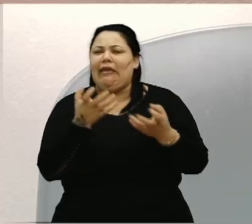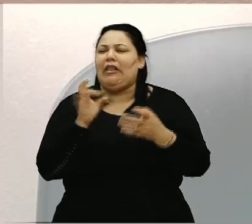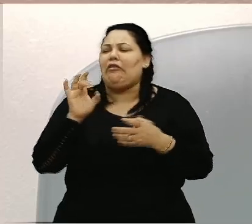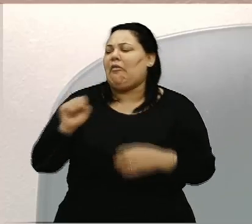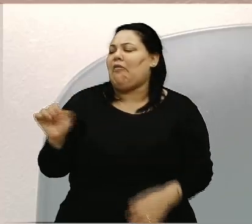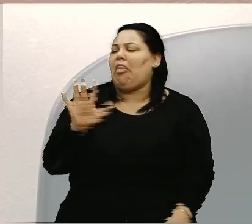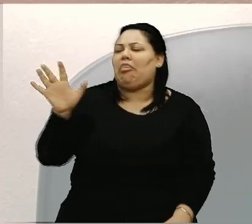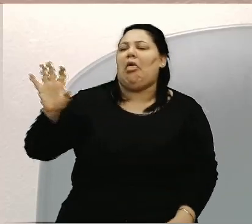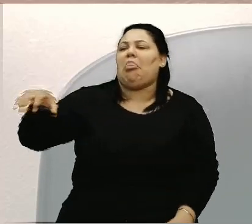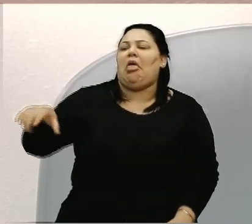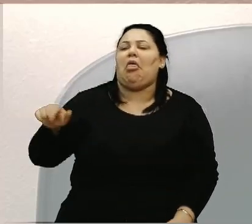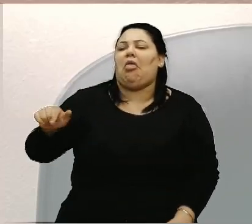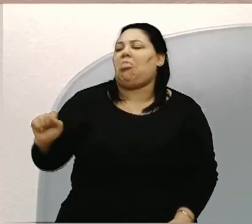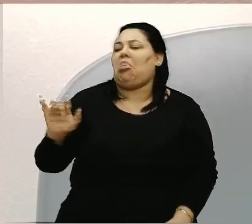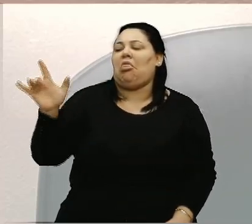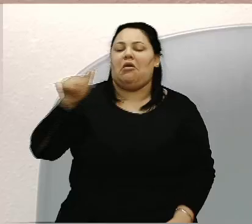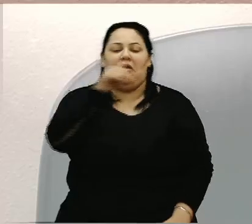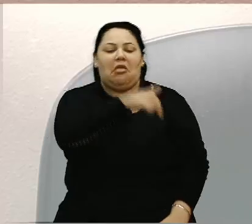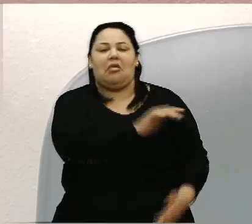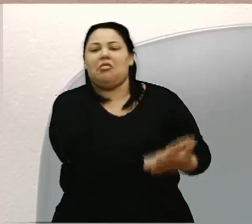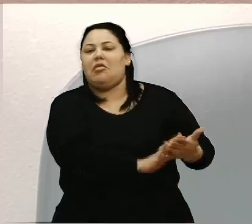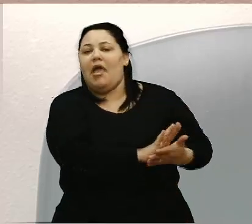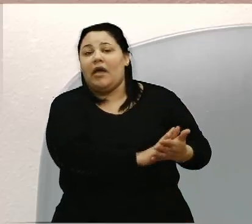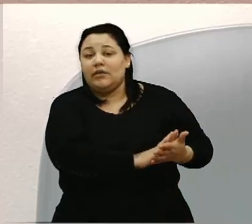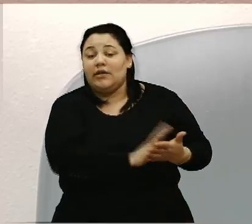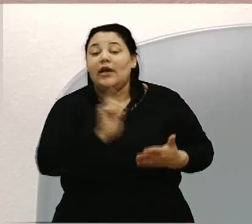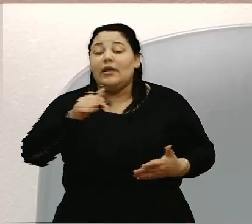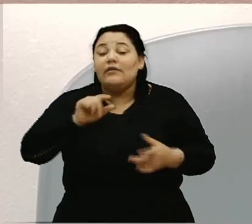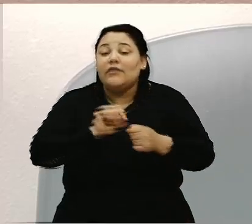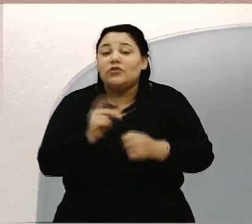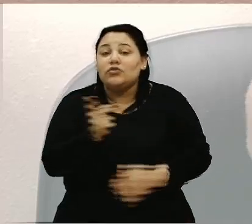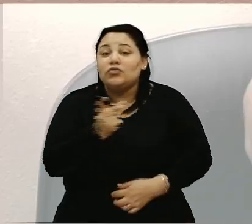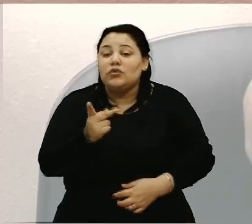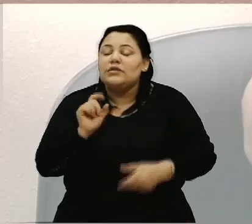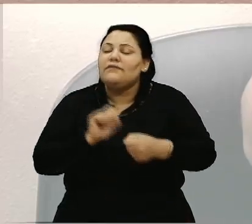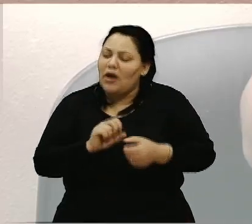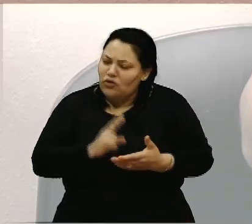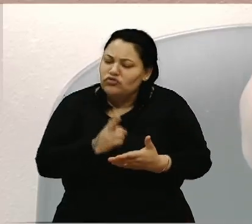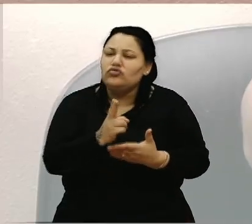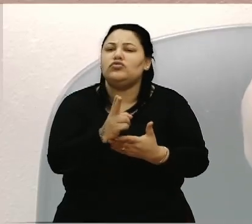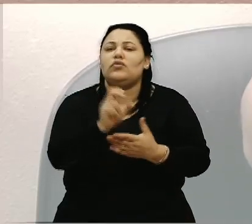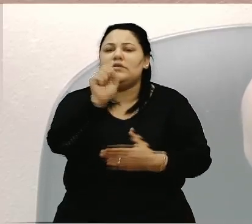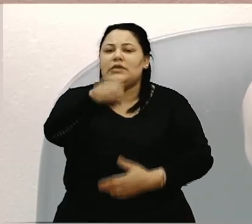que está fazendo e o outro não fez. Aqui se fez e se faz muita coisa e tem que